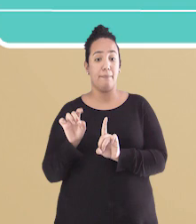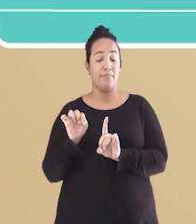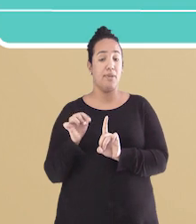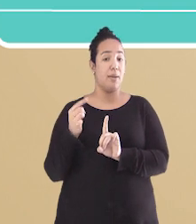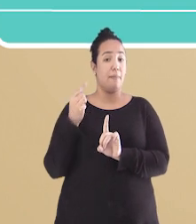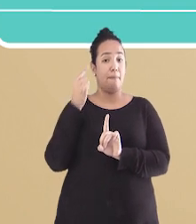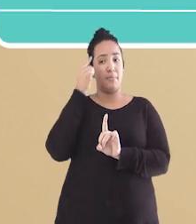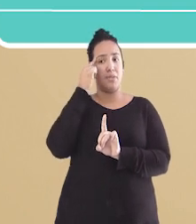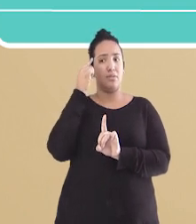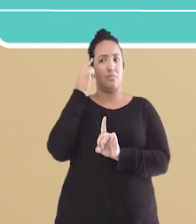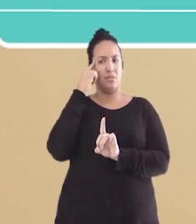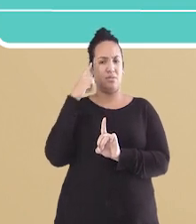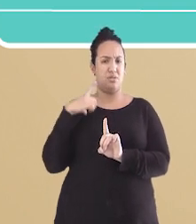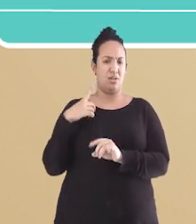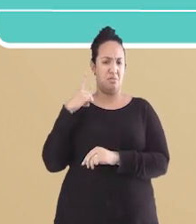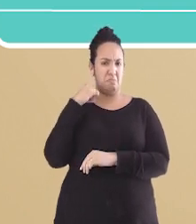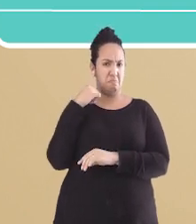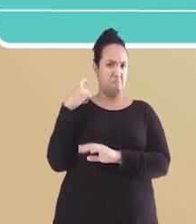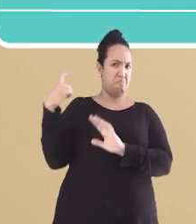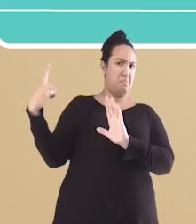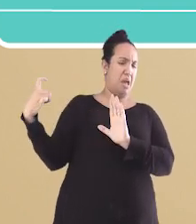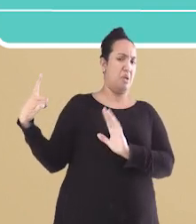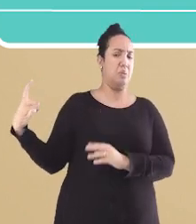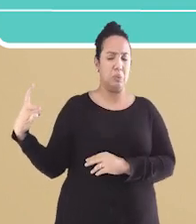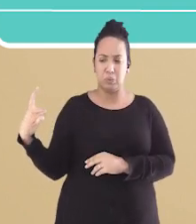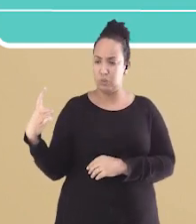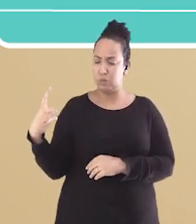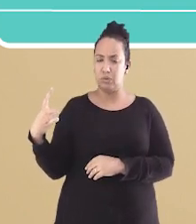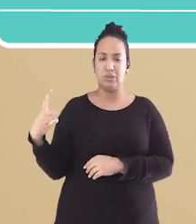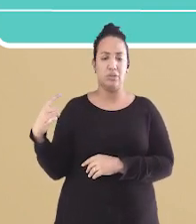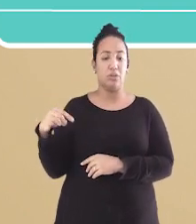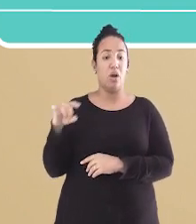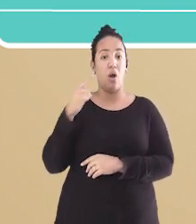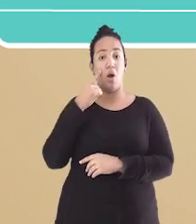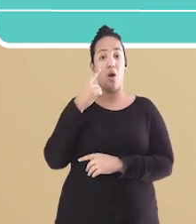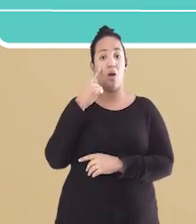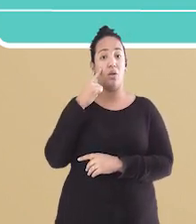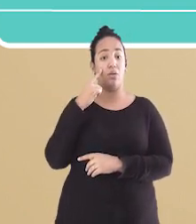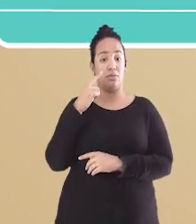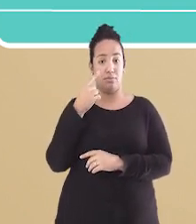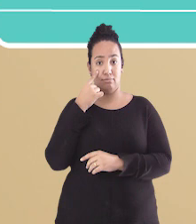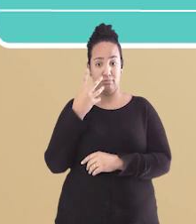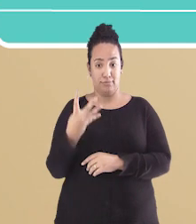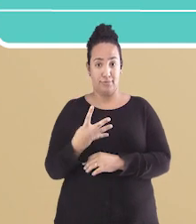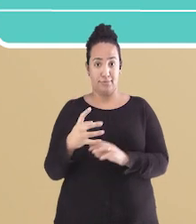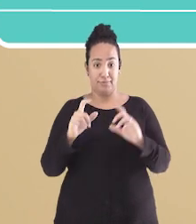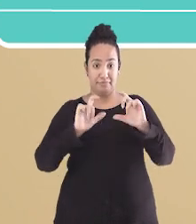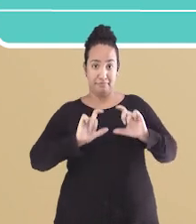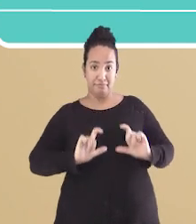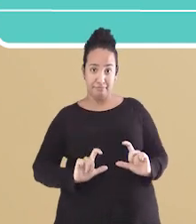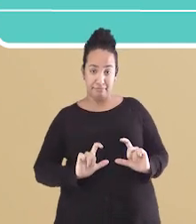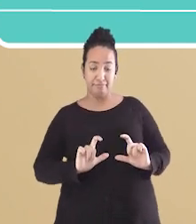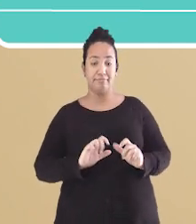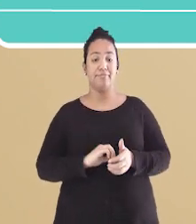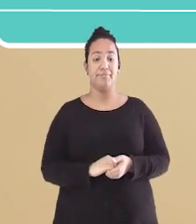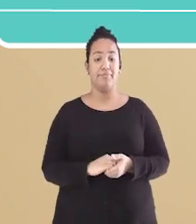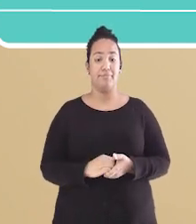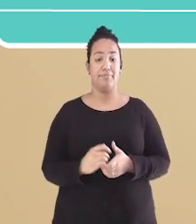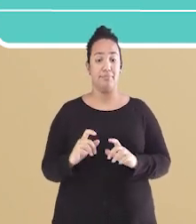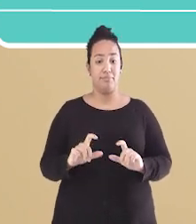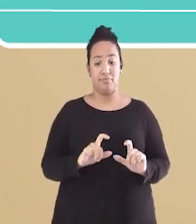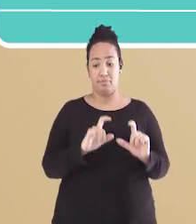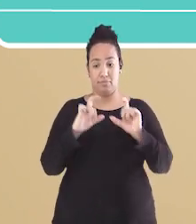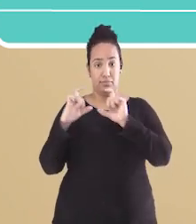é cortado com o barulho que o gato faz. Isso está representado no quarto quadrinho. No